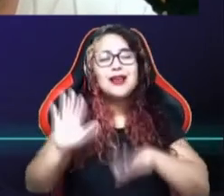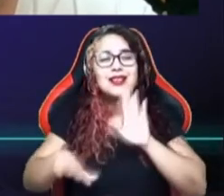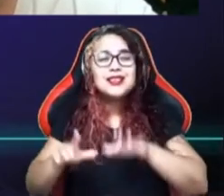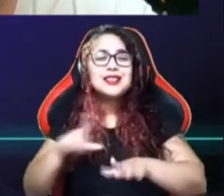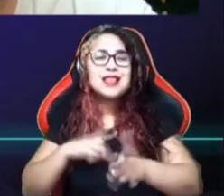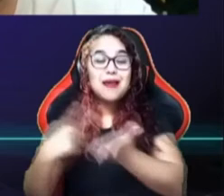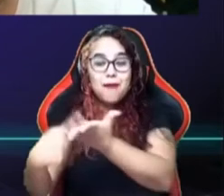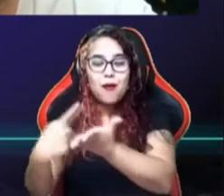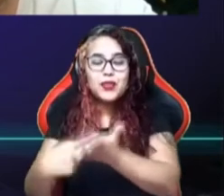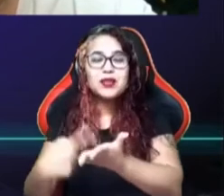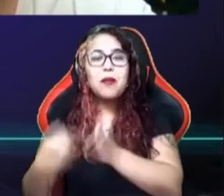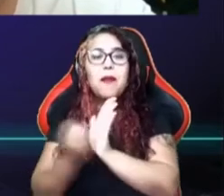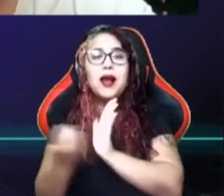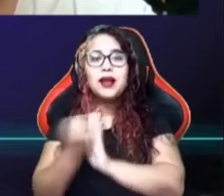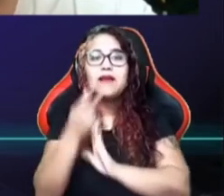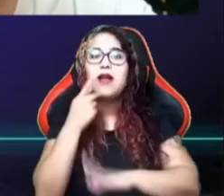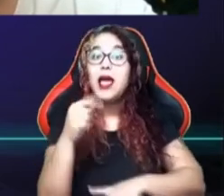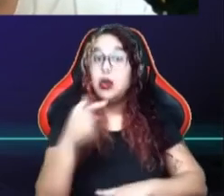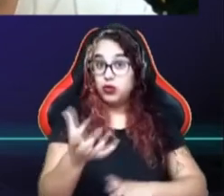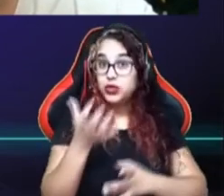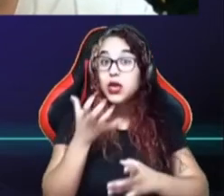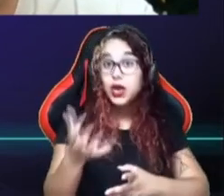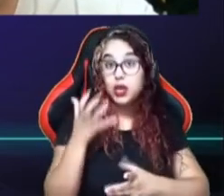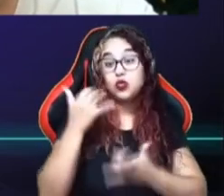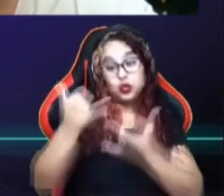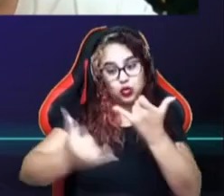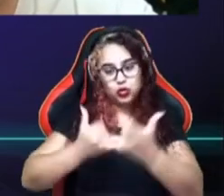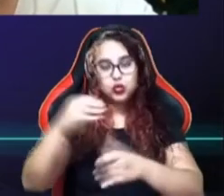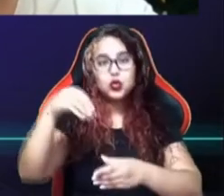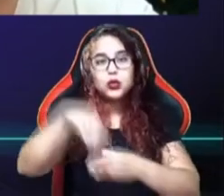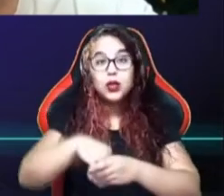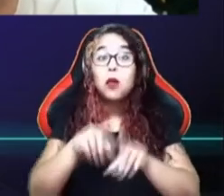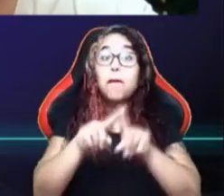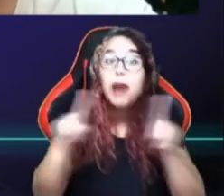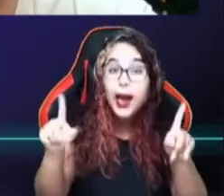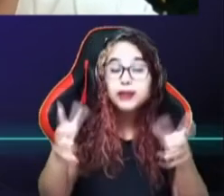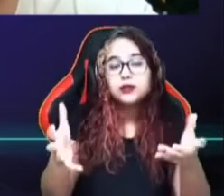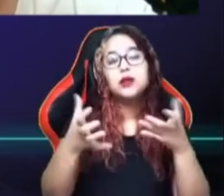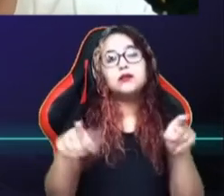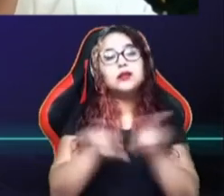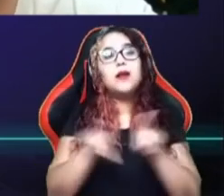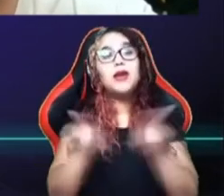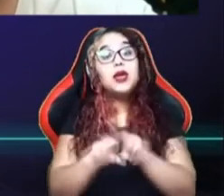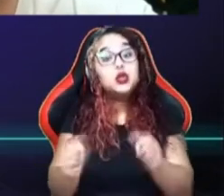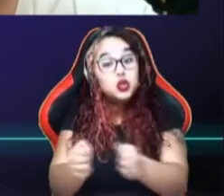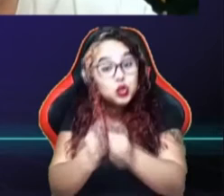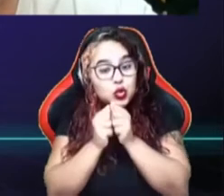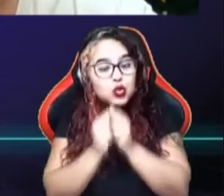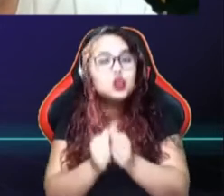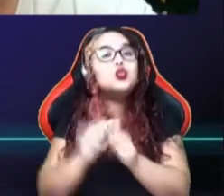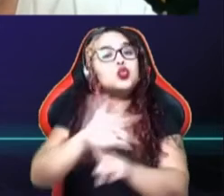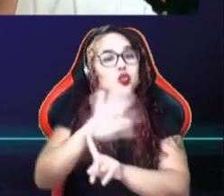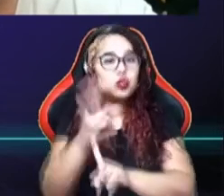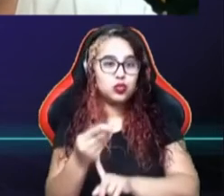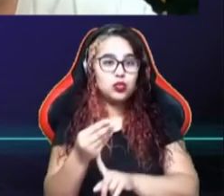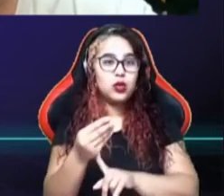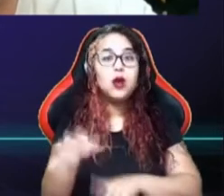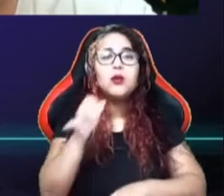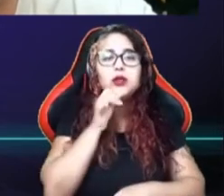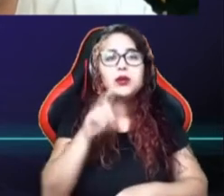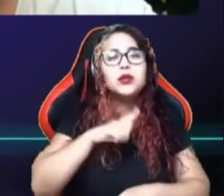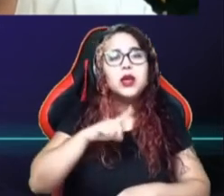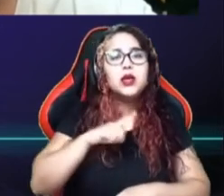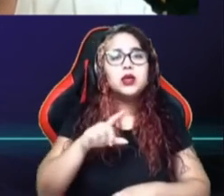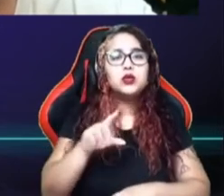jogo, mas não só isso, eu quero estar com esse artista. Então, a gente vai fazer um show, tipo, no Pride agora, que é uma